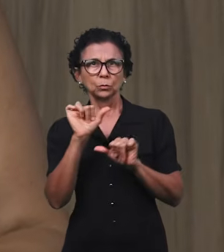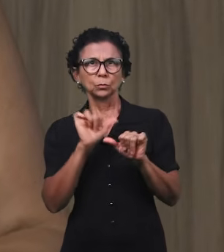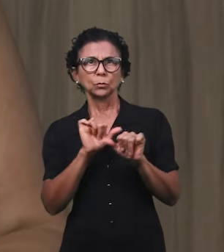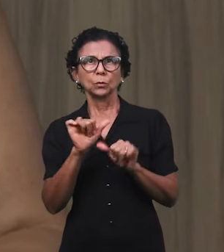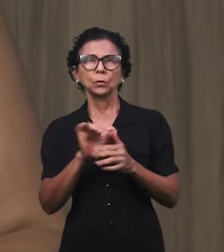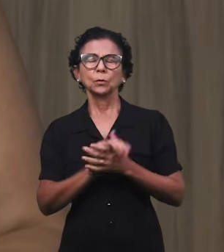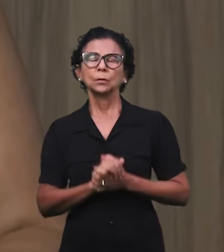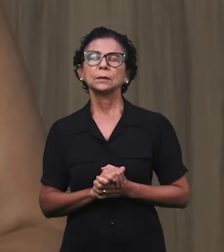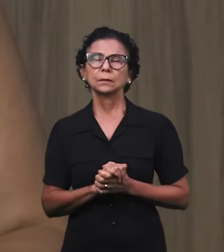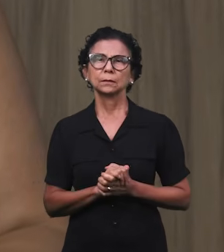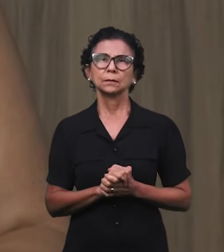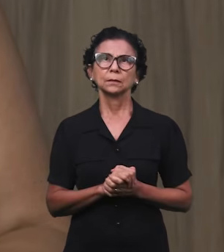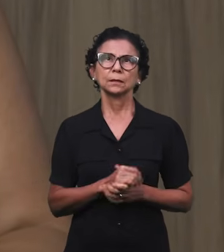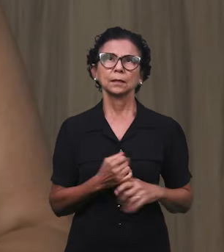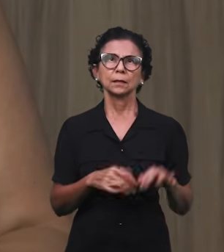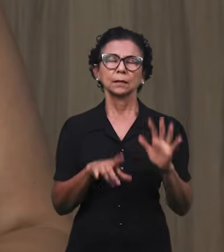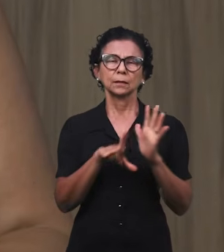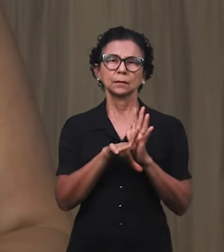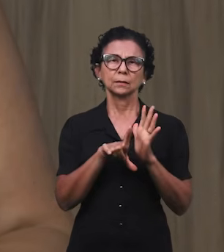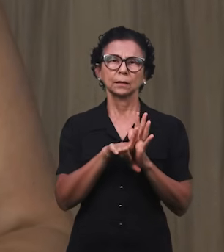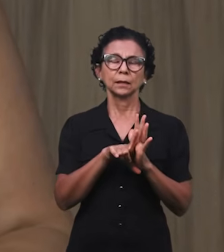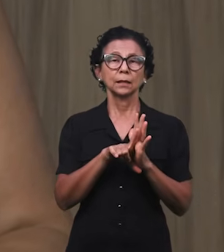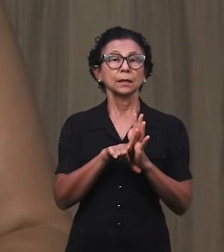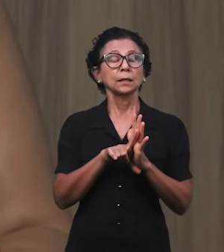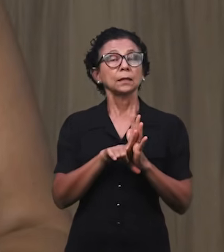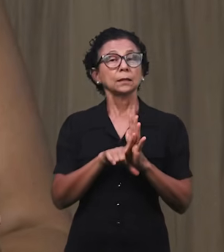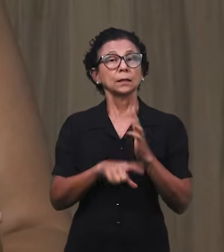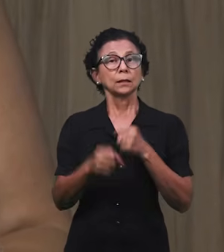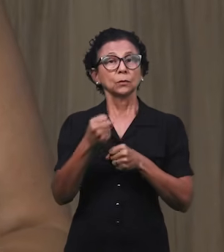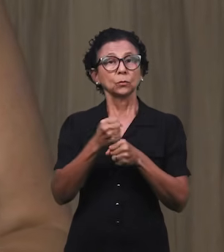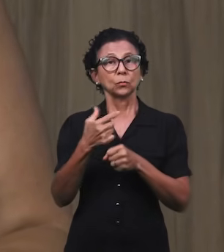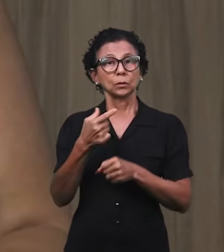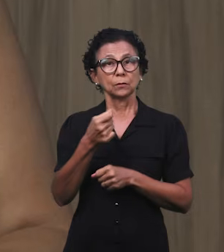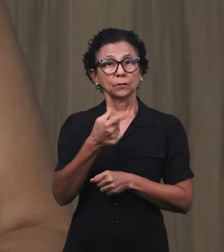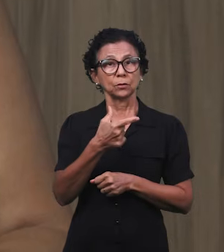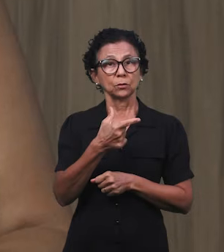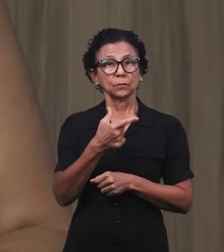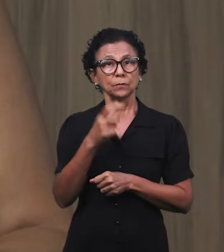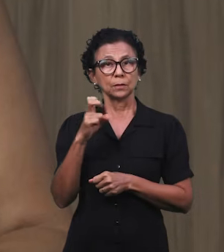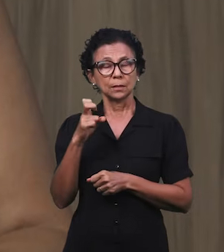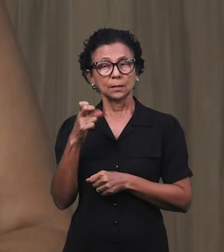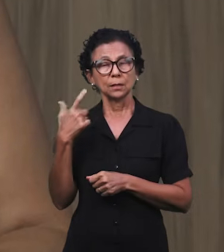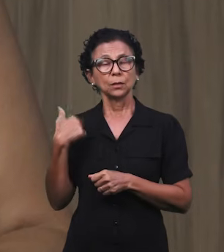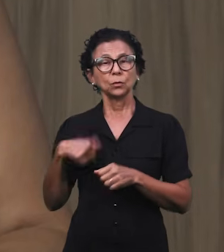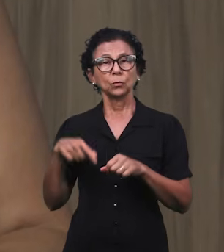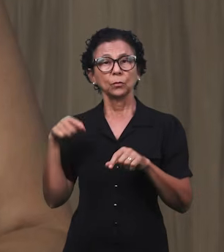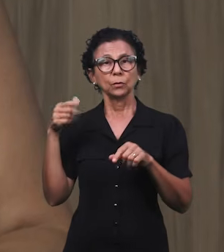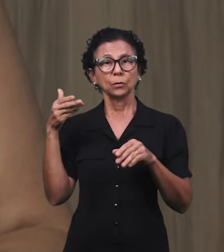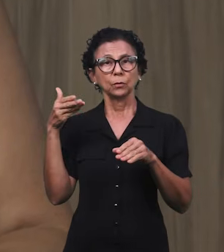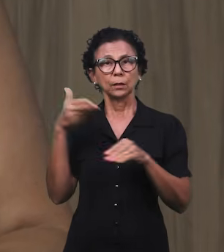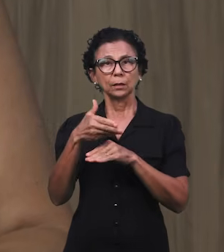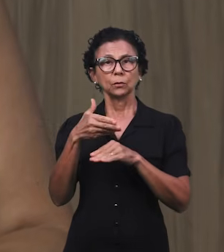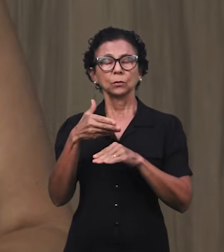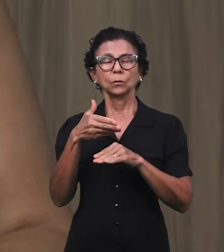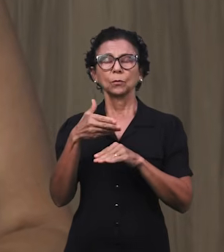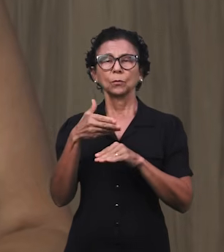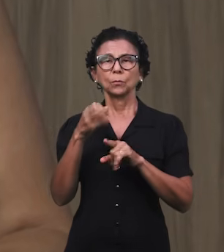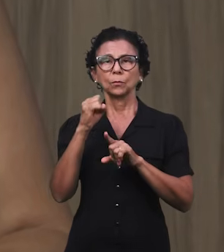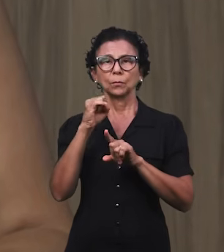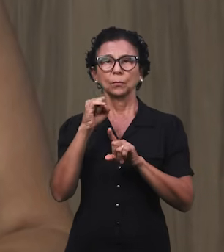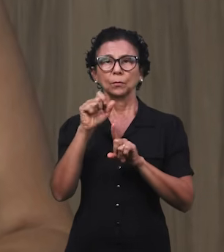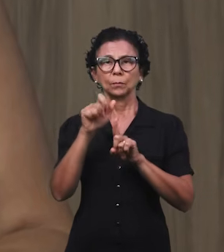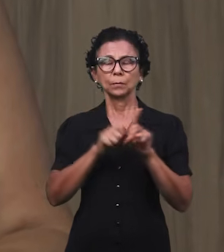Lei 15.176 de 2025 entrou em vigor agora 20 de janeiro desse ano, 2026, e